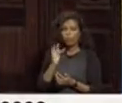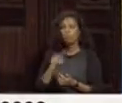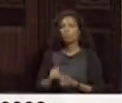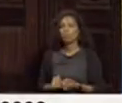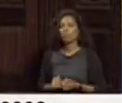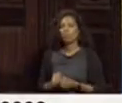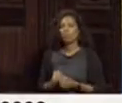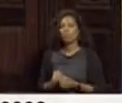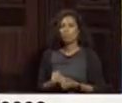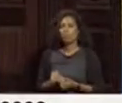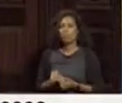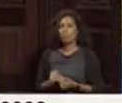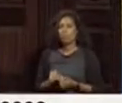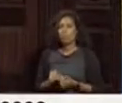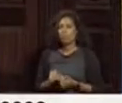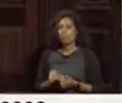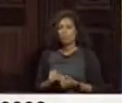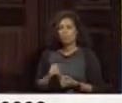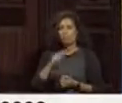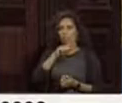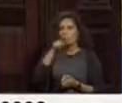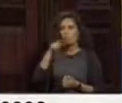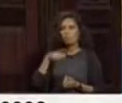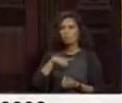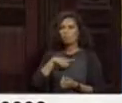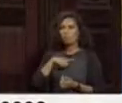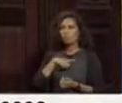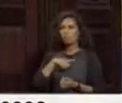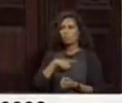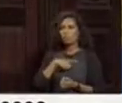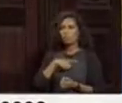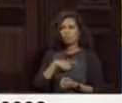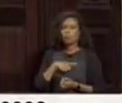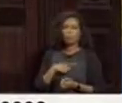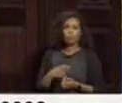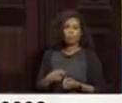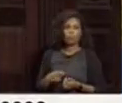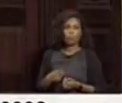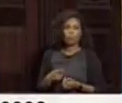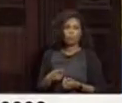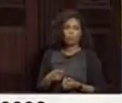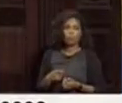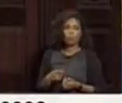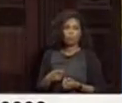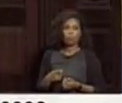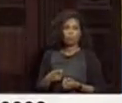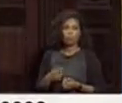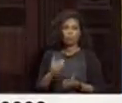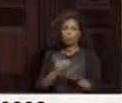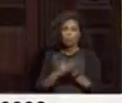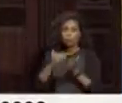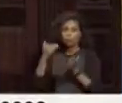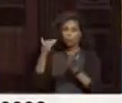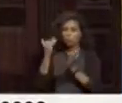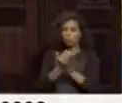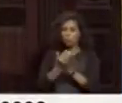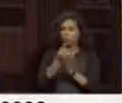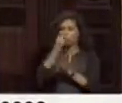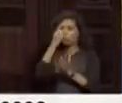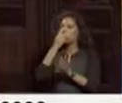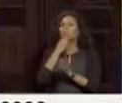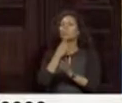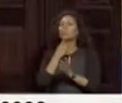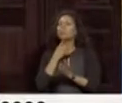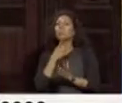professores da mais alta competência e capacidade. Um negócio